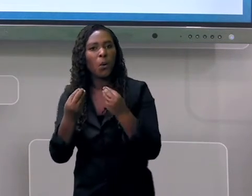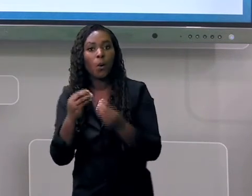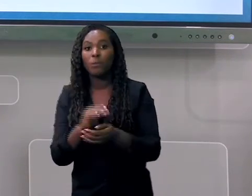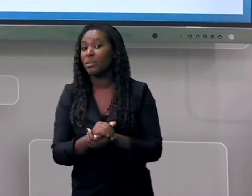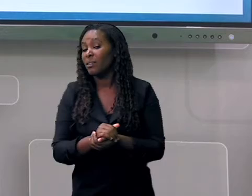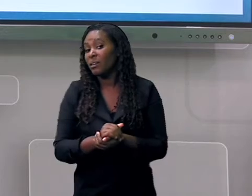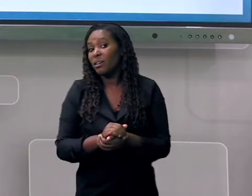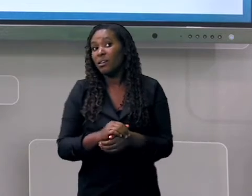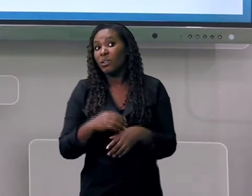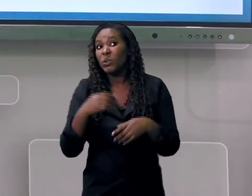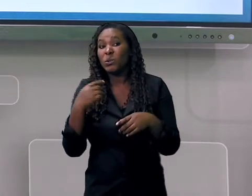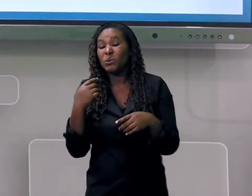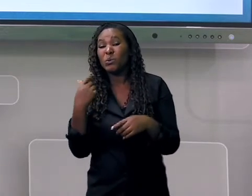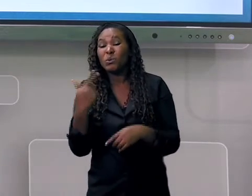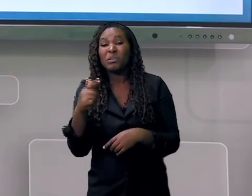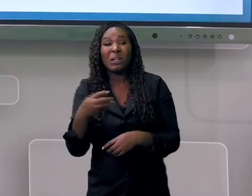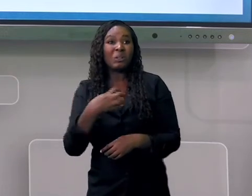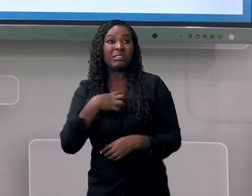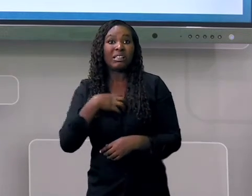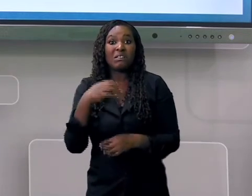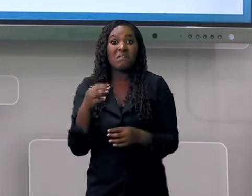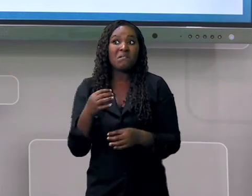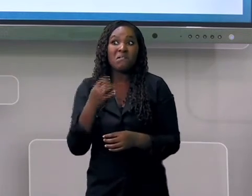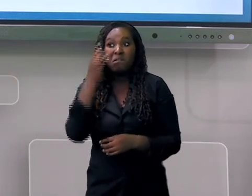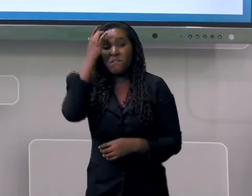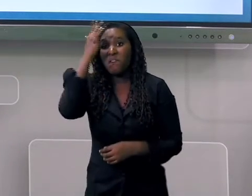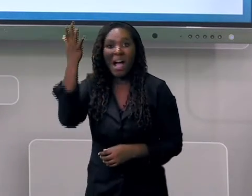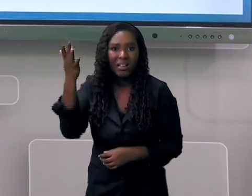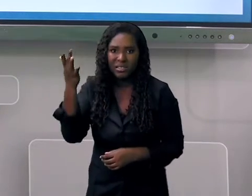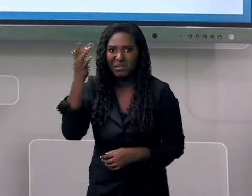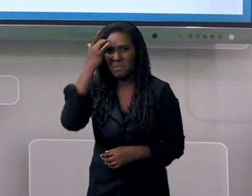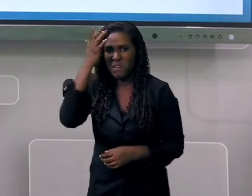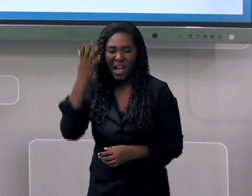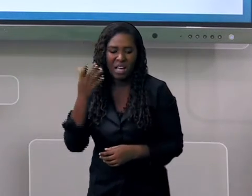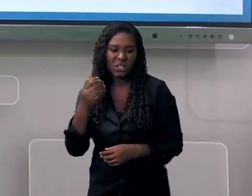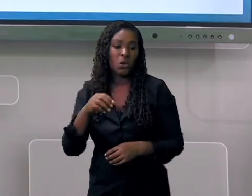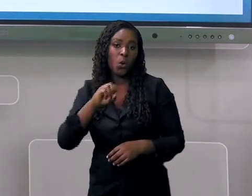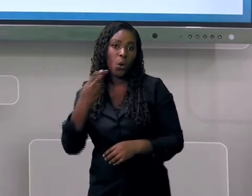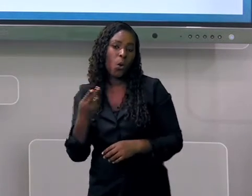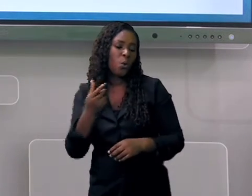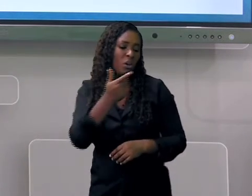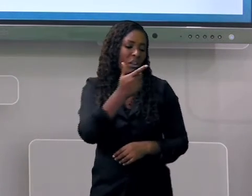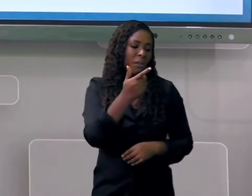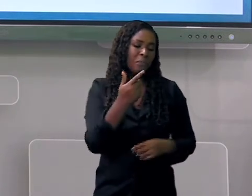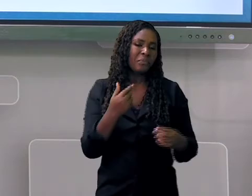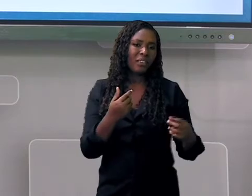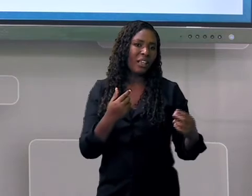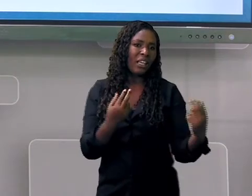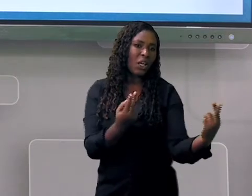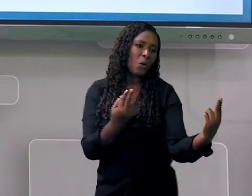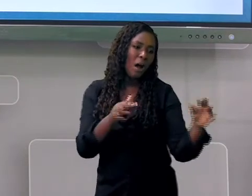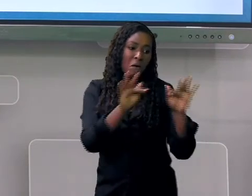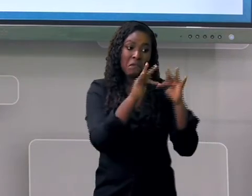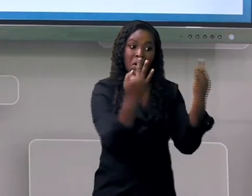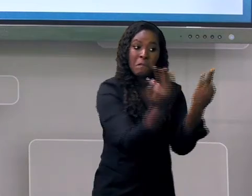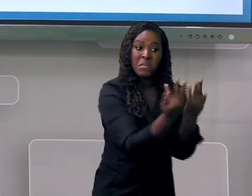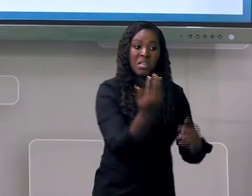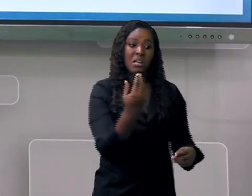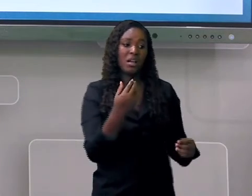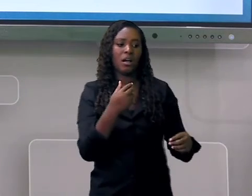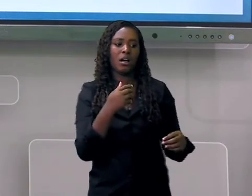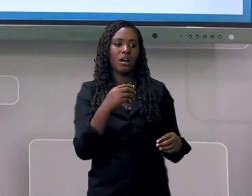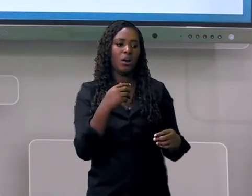você conhece, vai ser diferente. Não pense que vai ser igual com o seu filho. Por quê? São pessoas diferentes, com suas